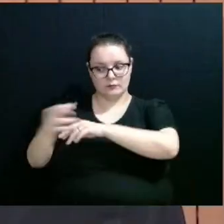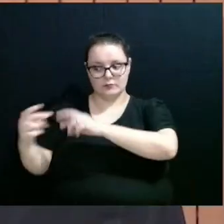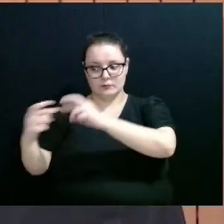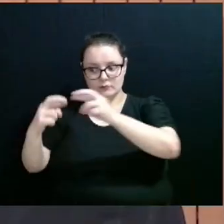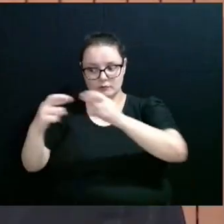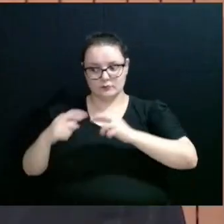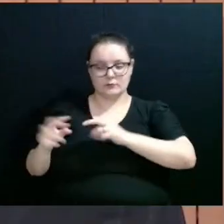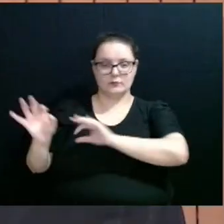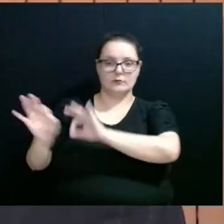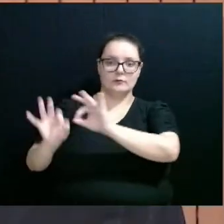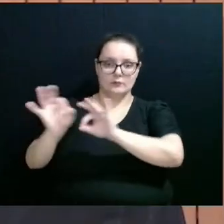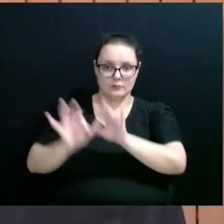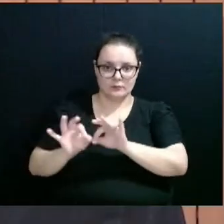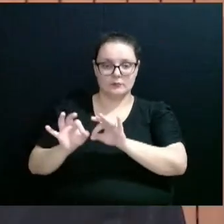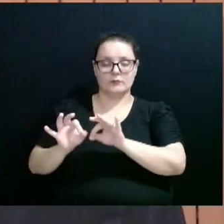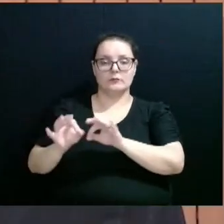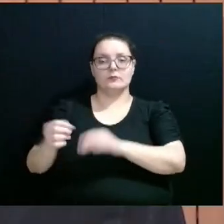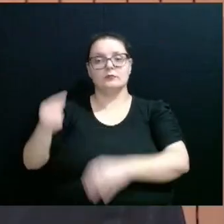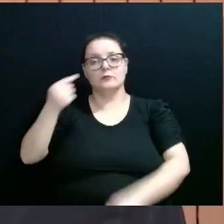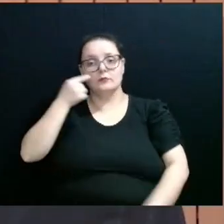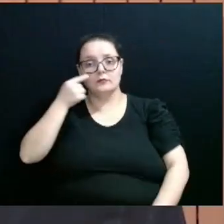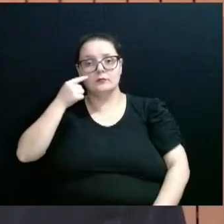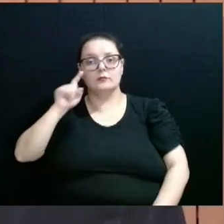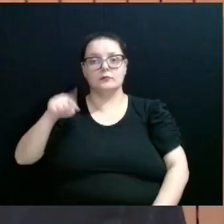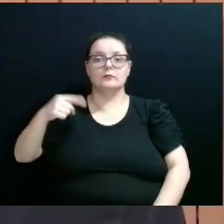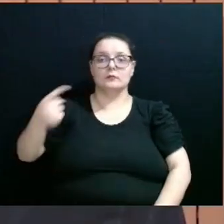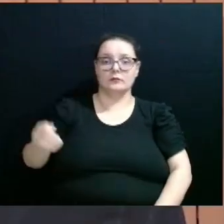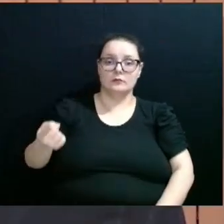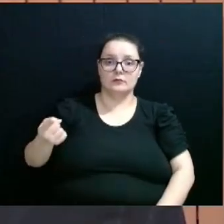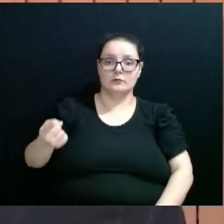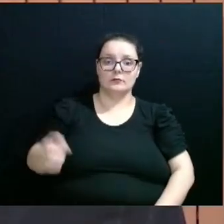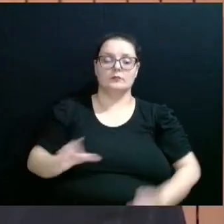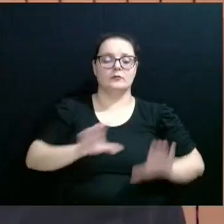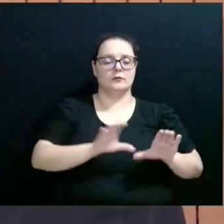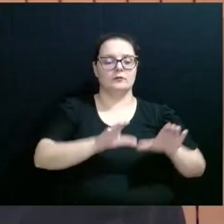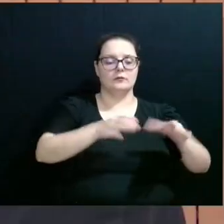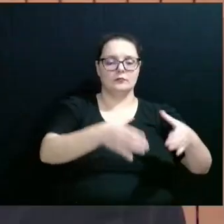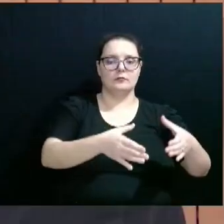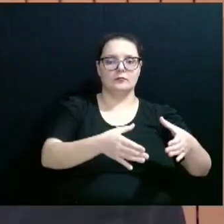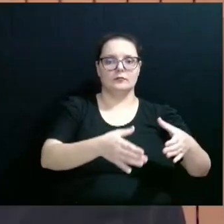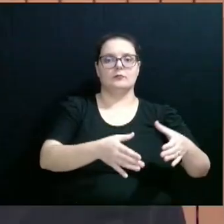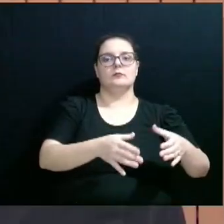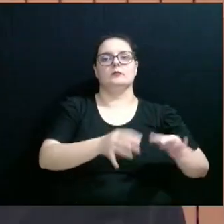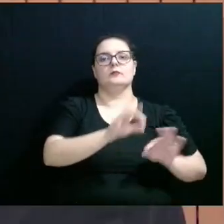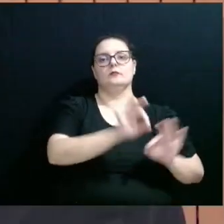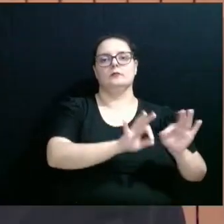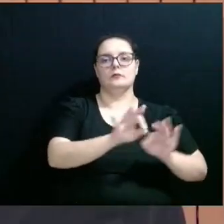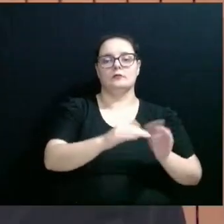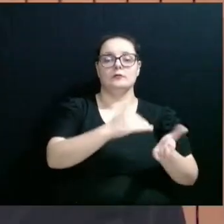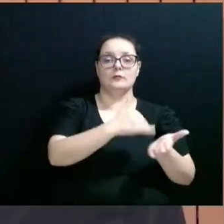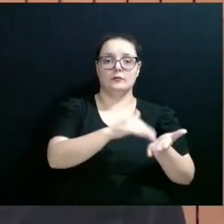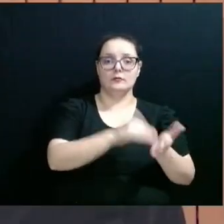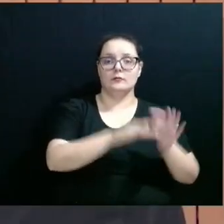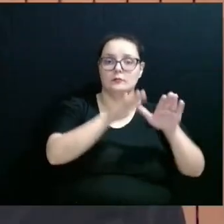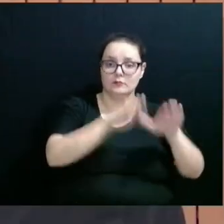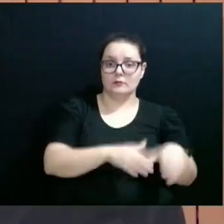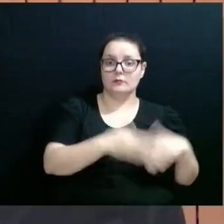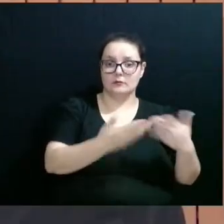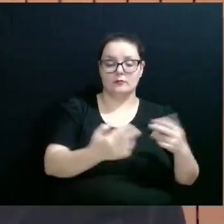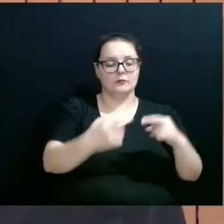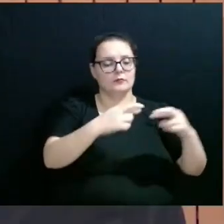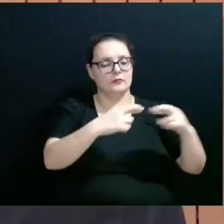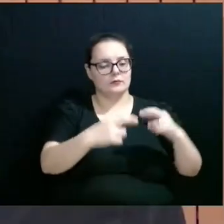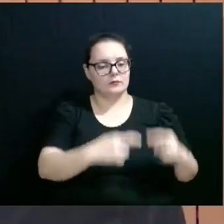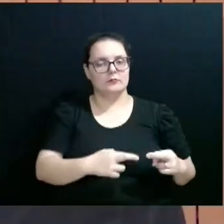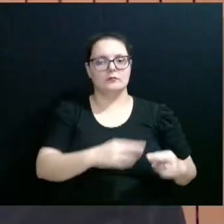e fiscalizando posteriormente, e a equipe que estará na secretaria verificando se os cachês